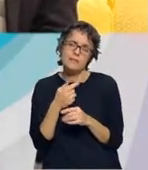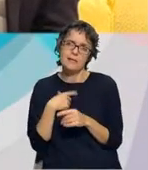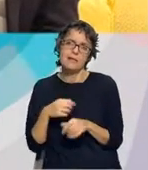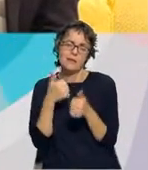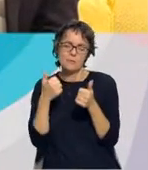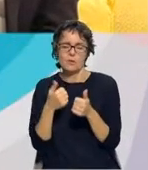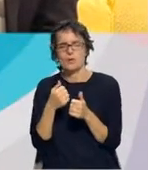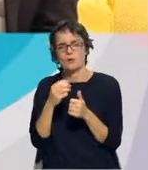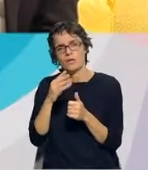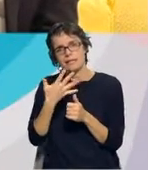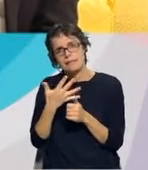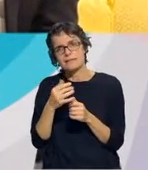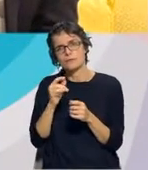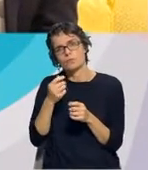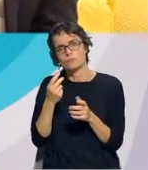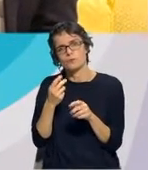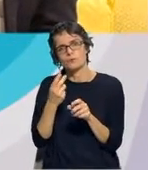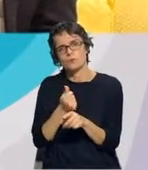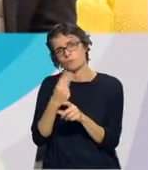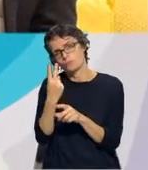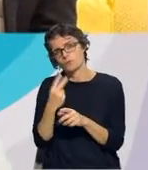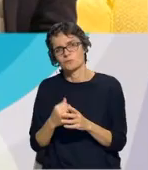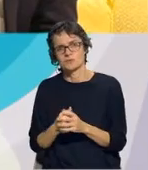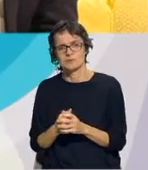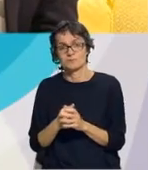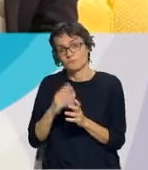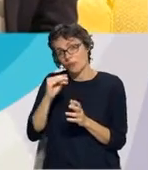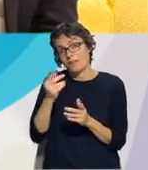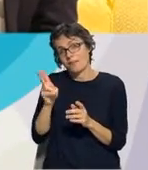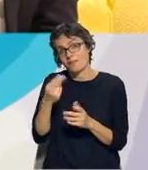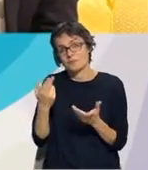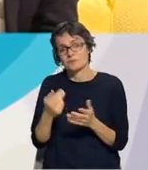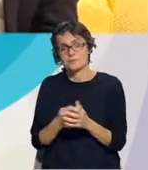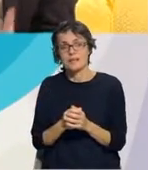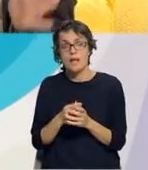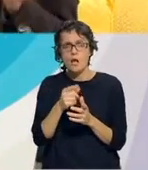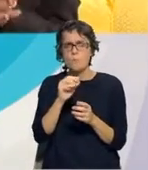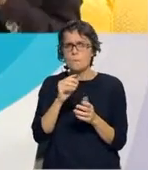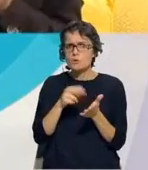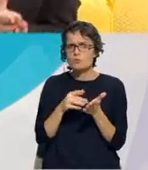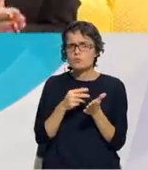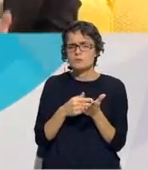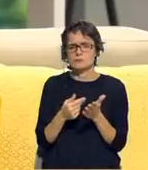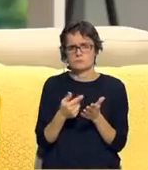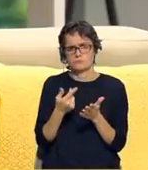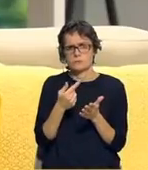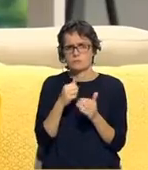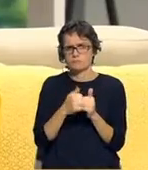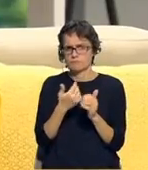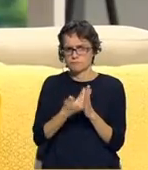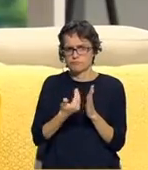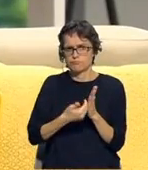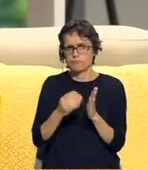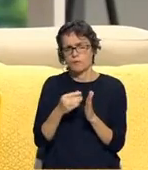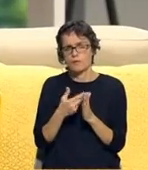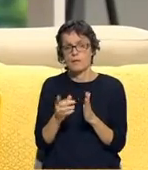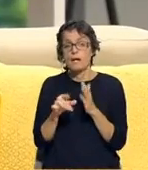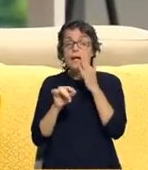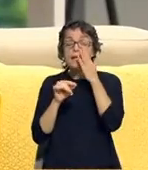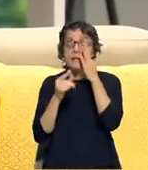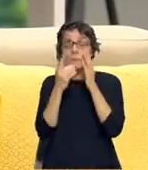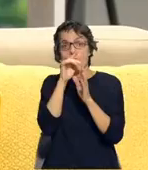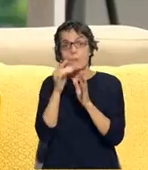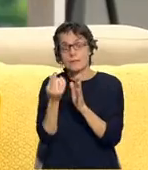compram dois, também é verdade. É, isto nós estamos a falar de um livro que tem mais de 200 páginas. Sim. Não é? E meninos que não sabem ler, há outra forma dos pais